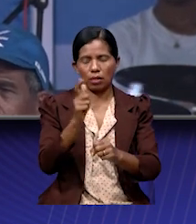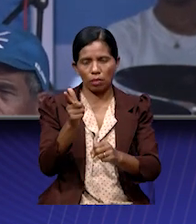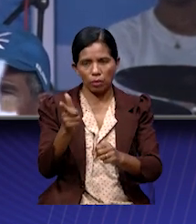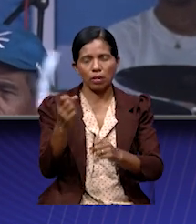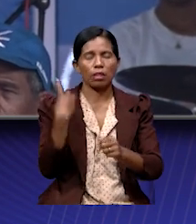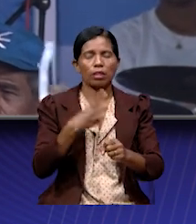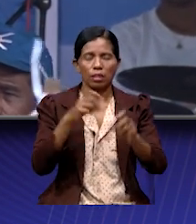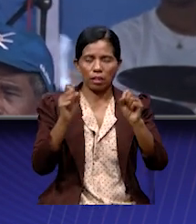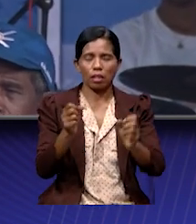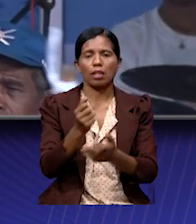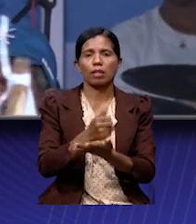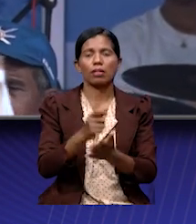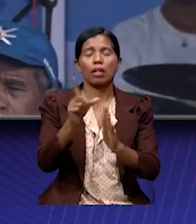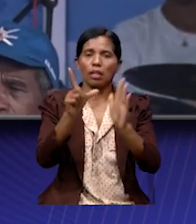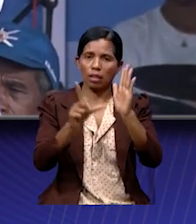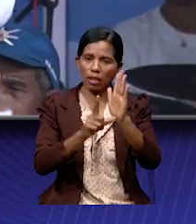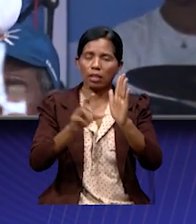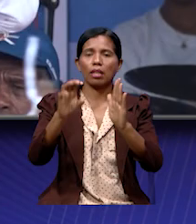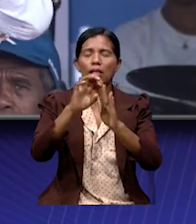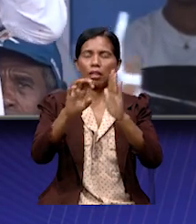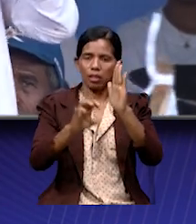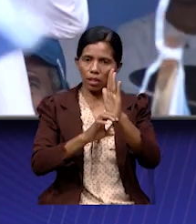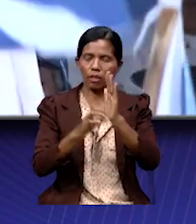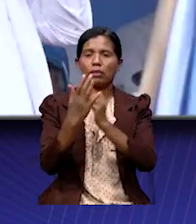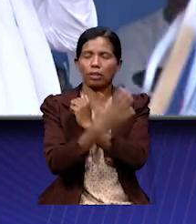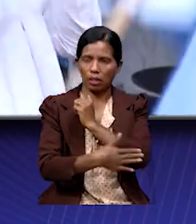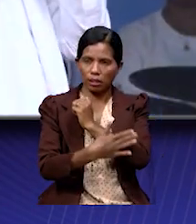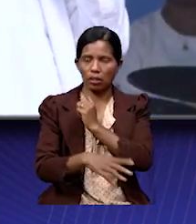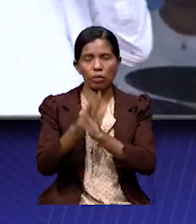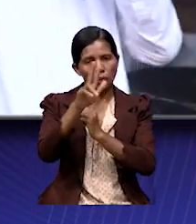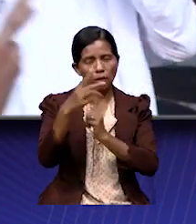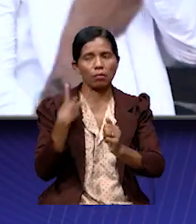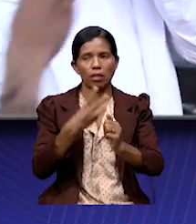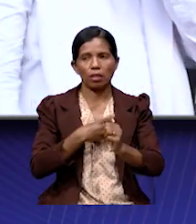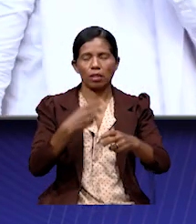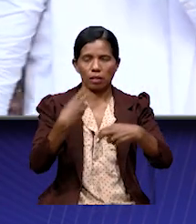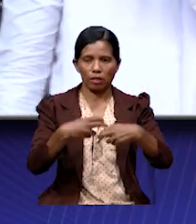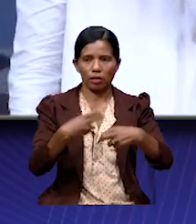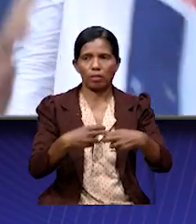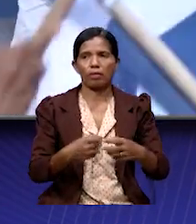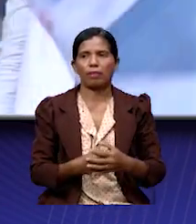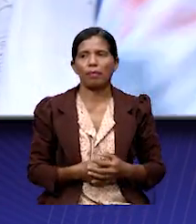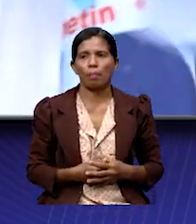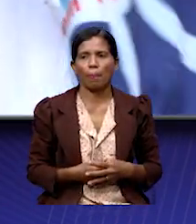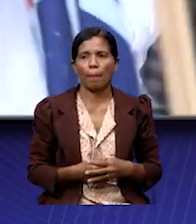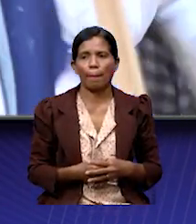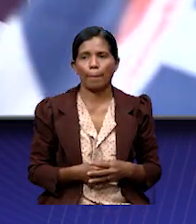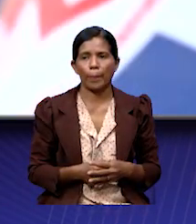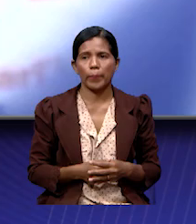Lei, Estado, nação. Dama tolo, né? Outro maca, e a situação perigunara.